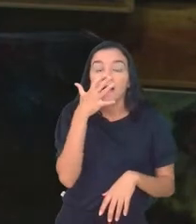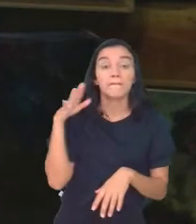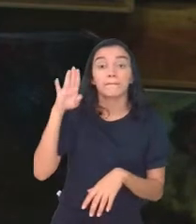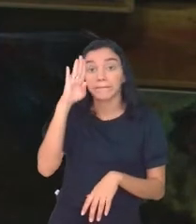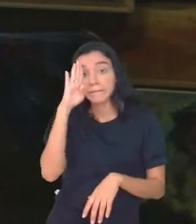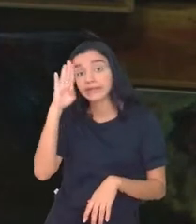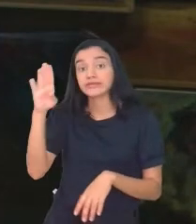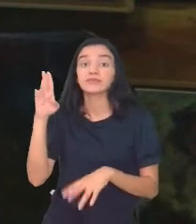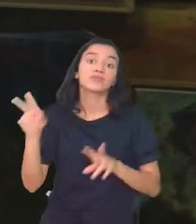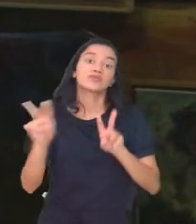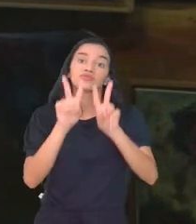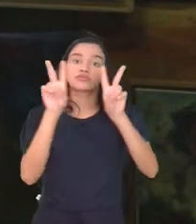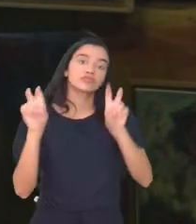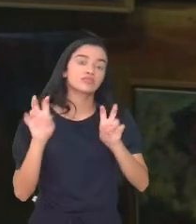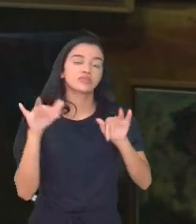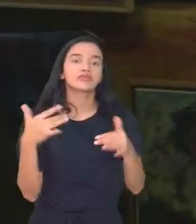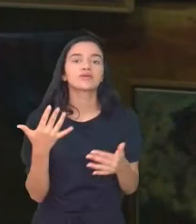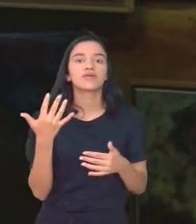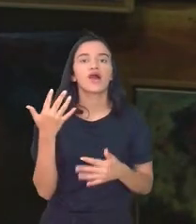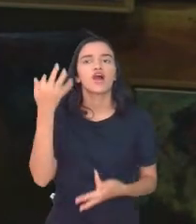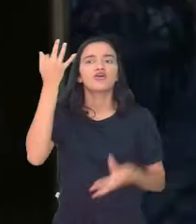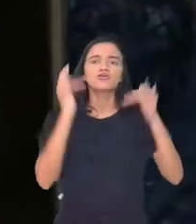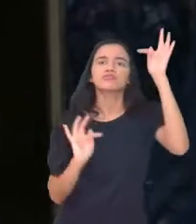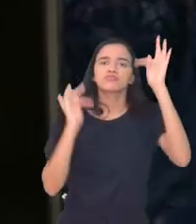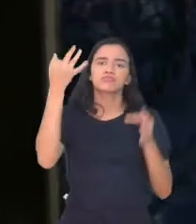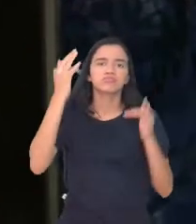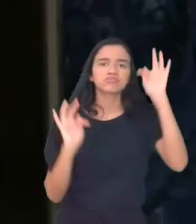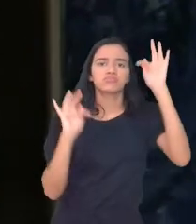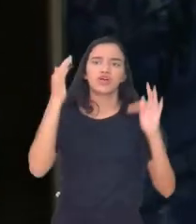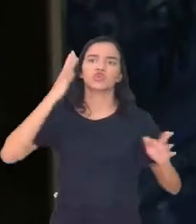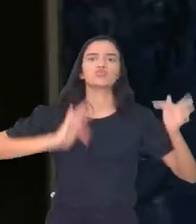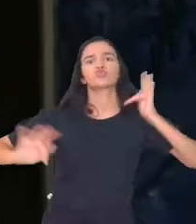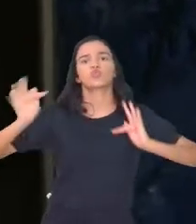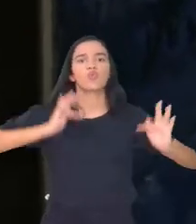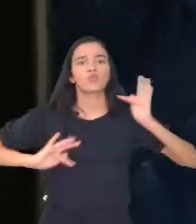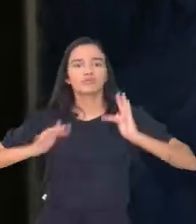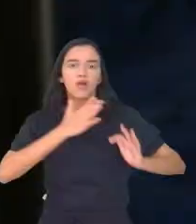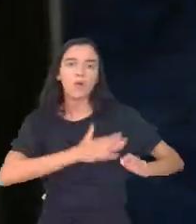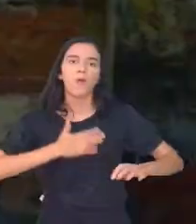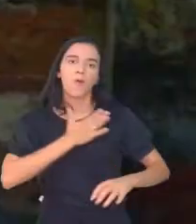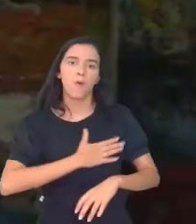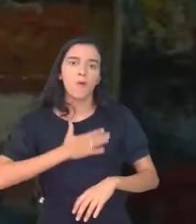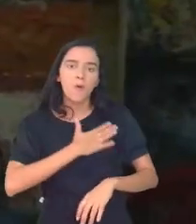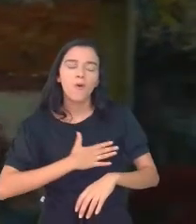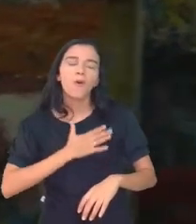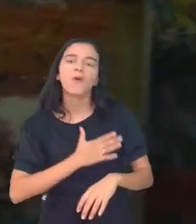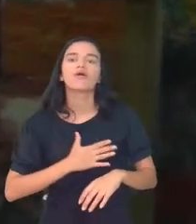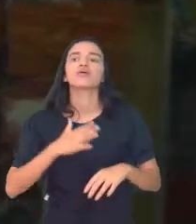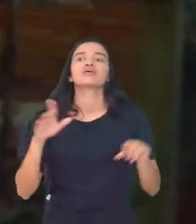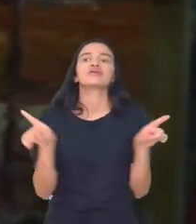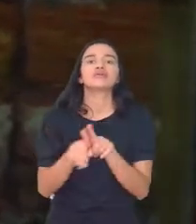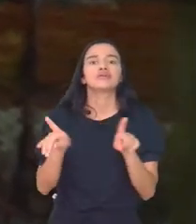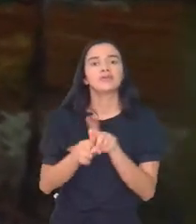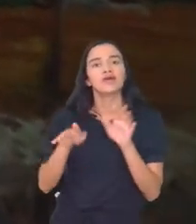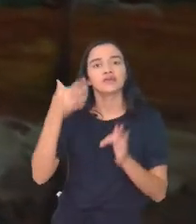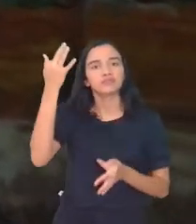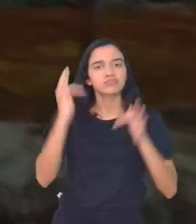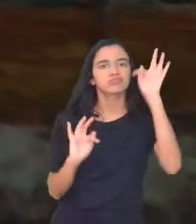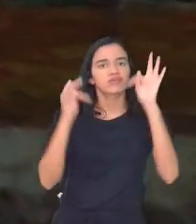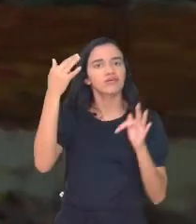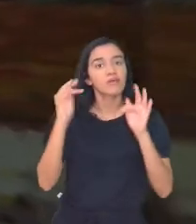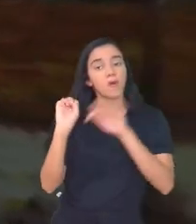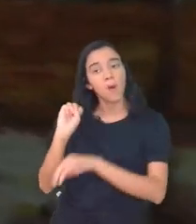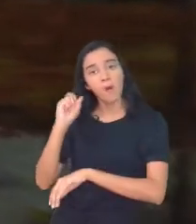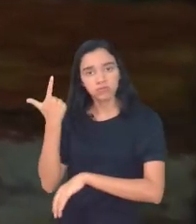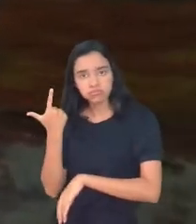com temas carnavalescos, que os turistas gostam muito, tipo Caboclo de Lança, Carnaval das Ruas de